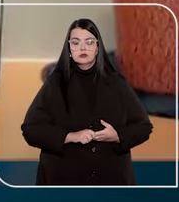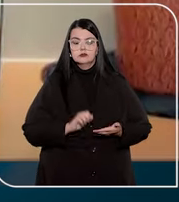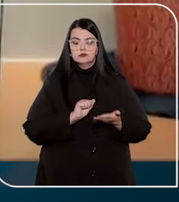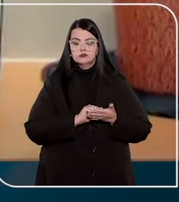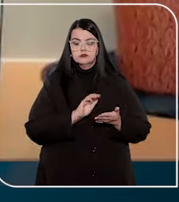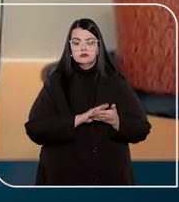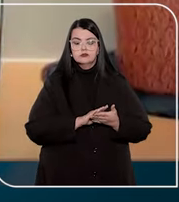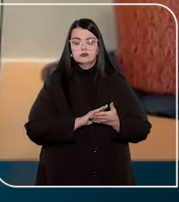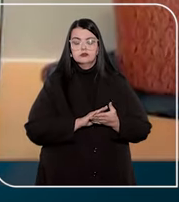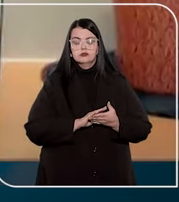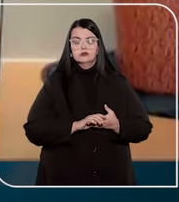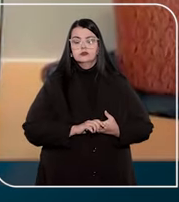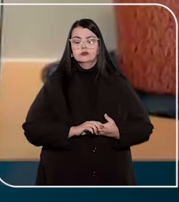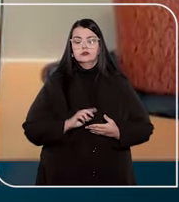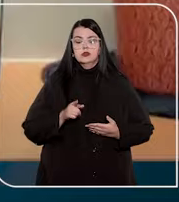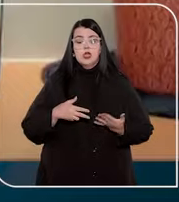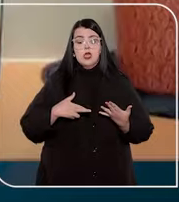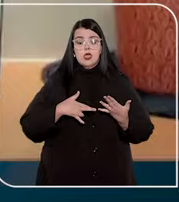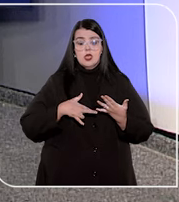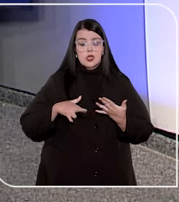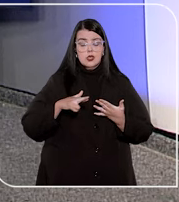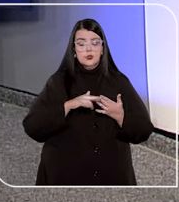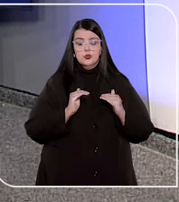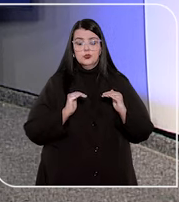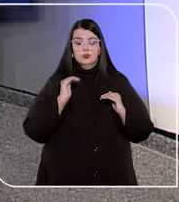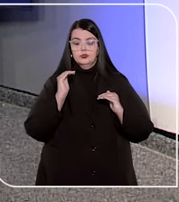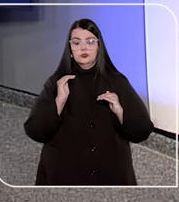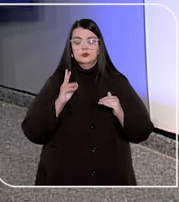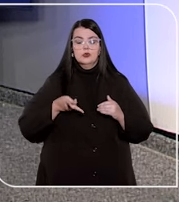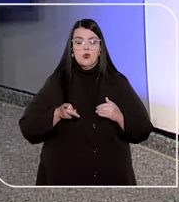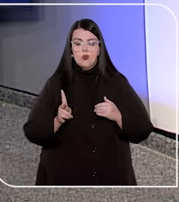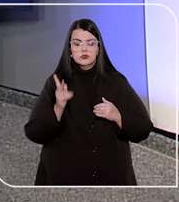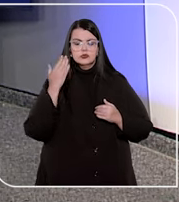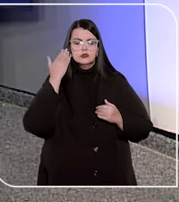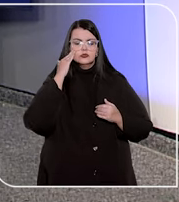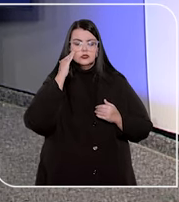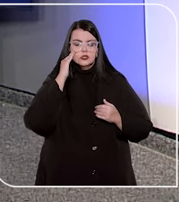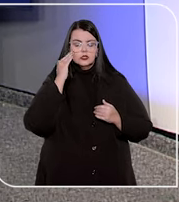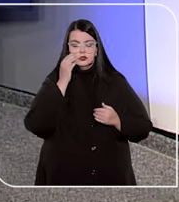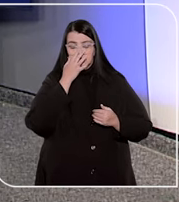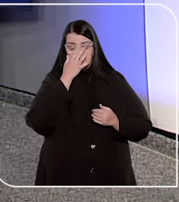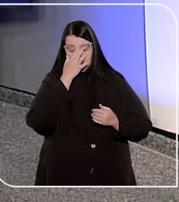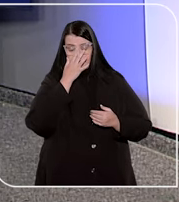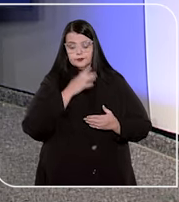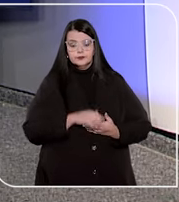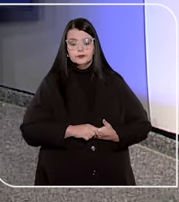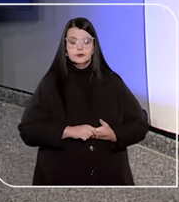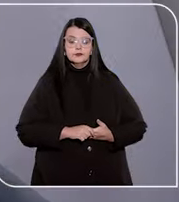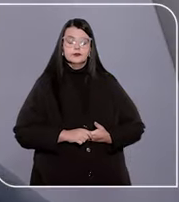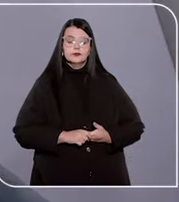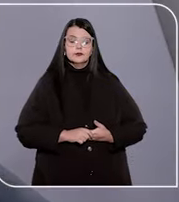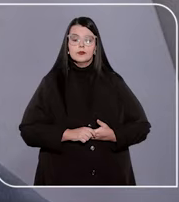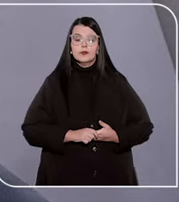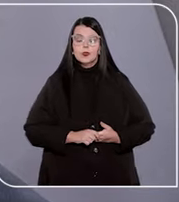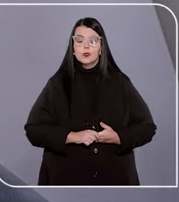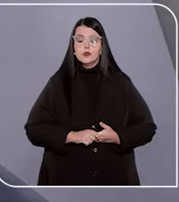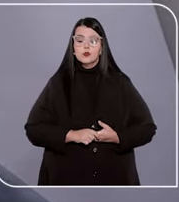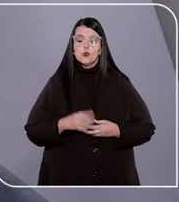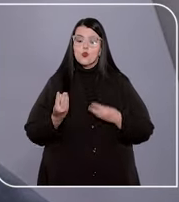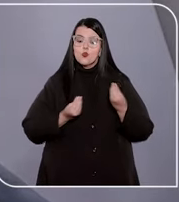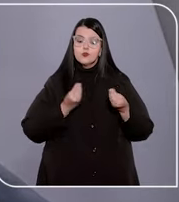a interposição do recurso extraordinário. Eu quero continuar entendendo direito, então, doutor Denis, essa questão aí da parte recursal,